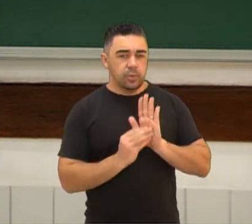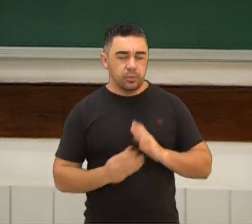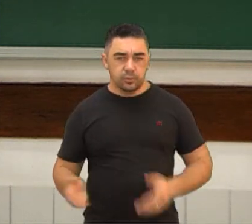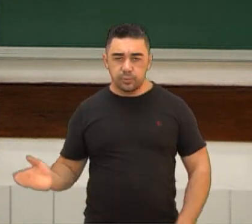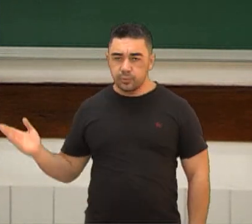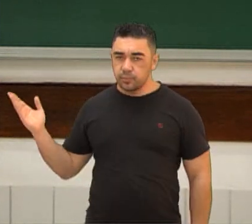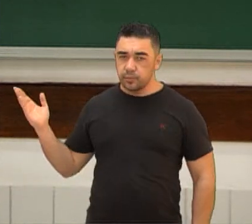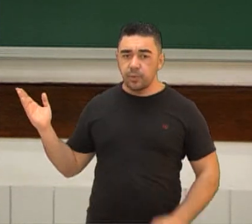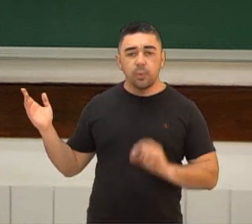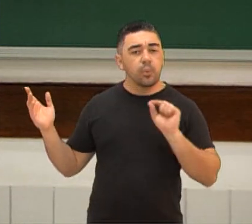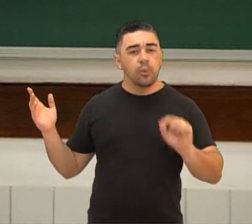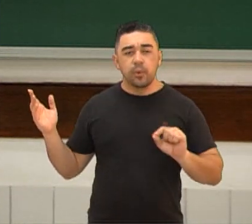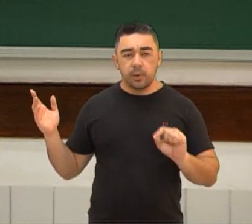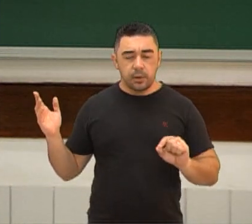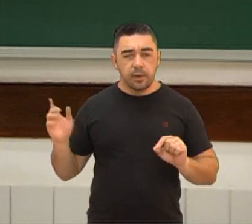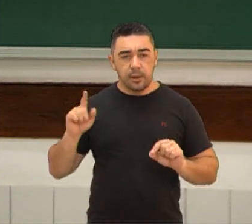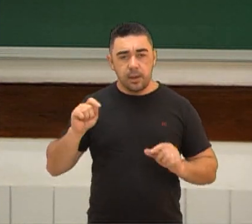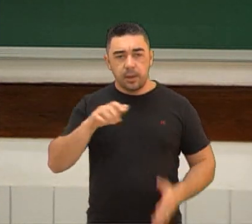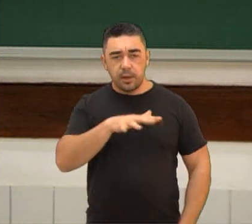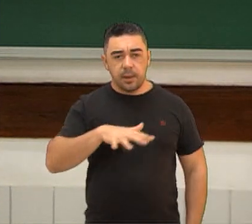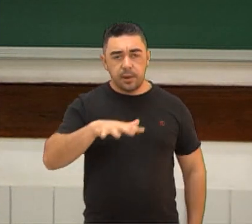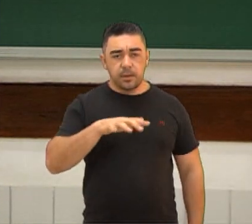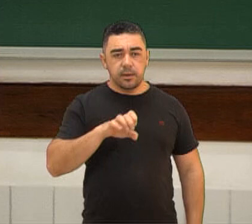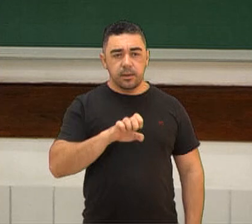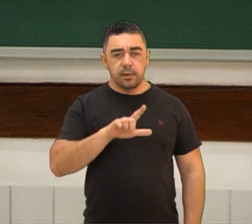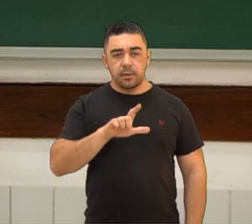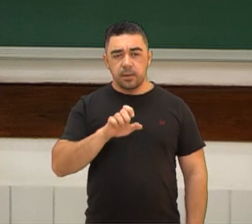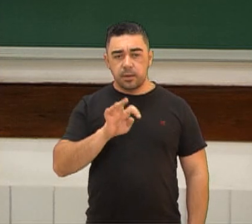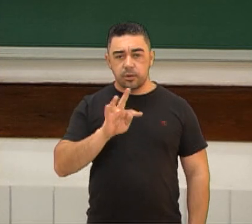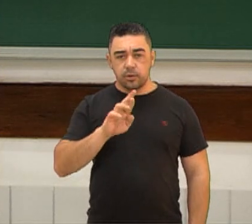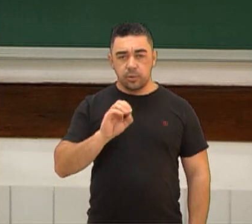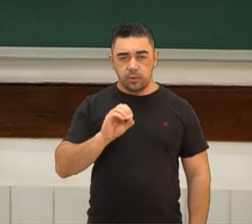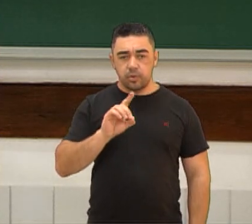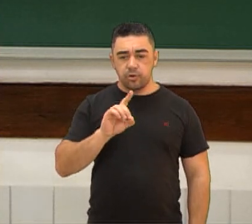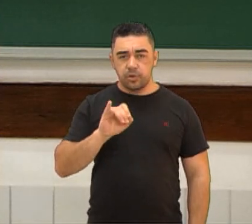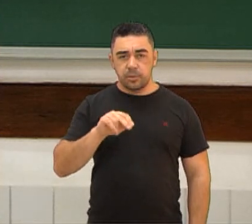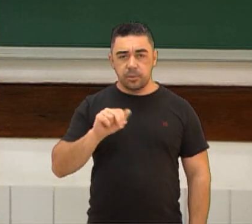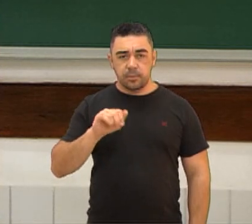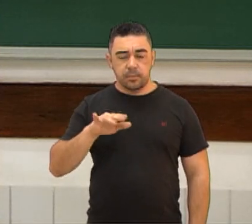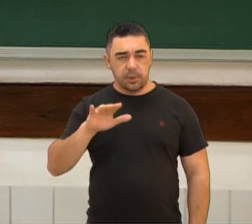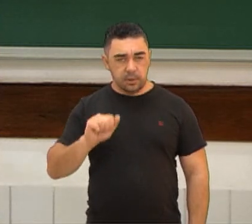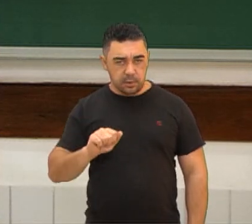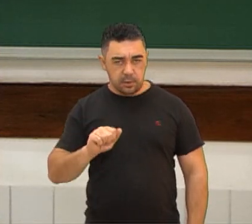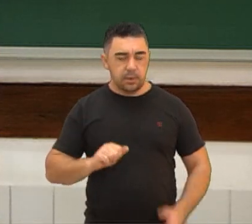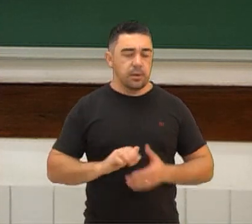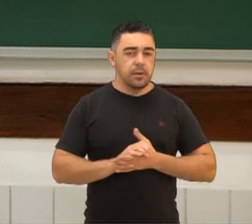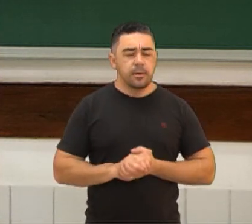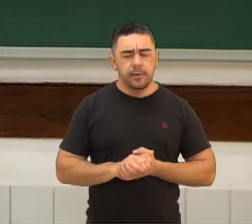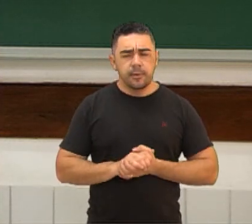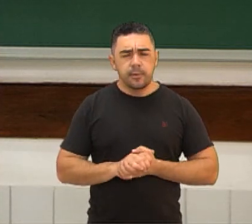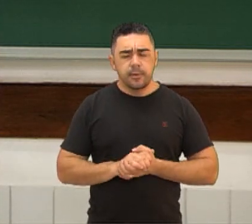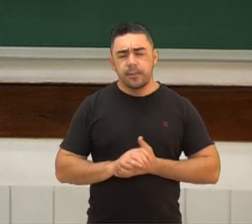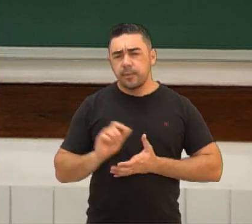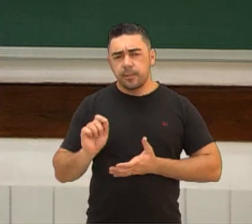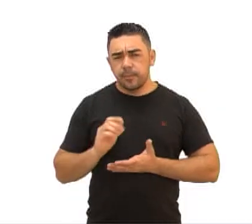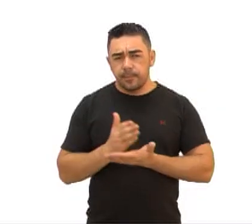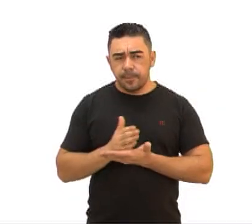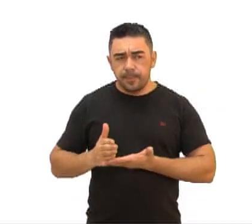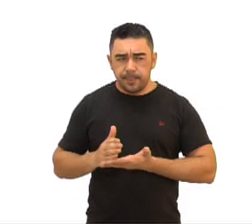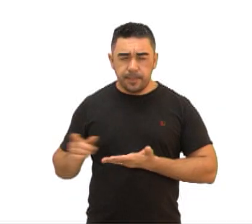tá? Conhecidos como de uma área chamada eletrodinâmica. Então é o seguinte, vamos começar com uma